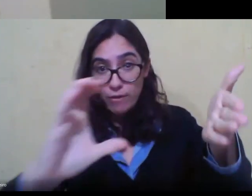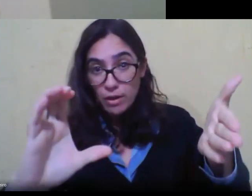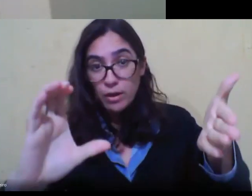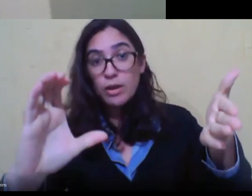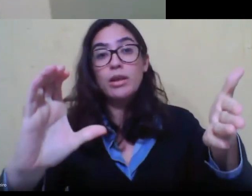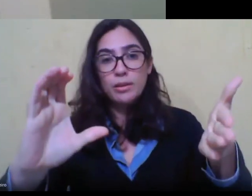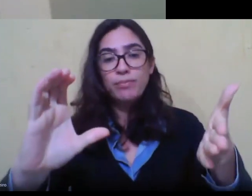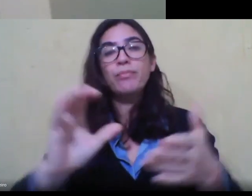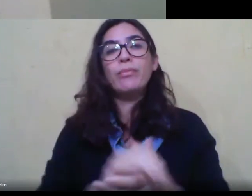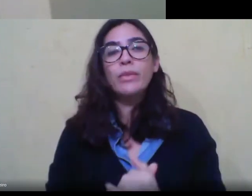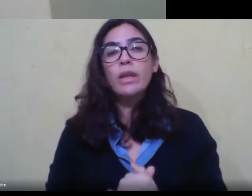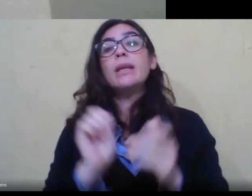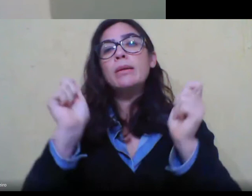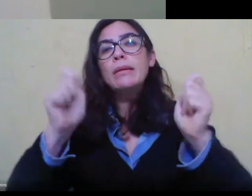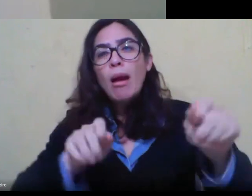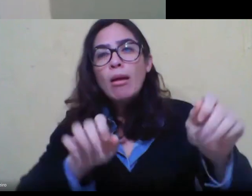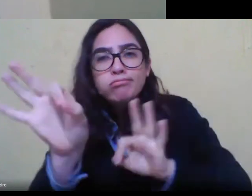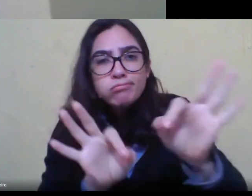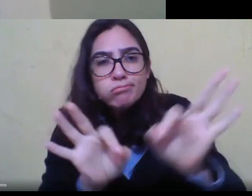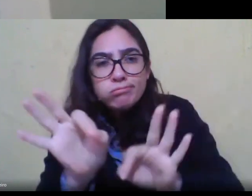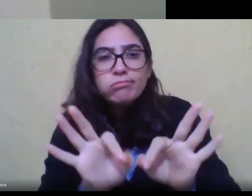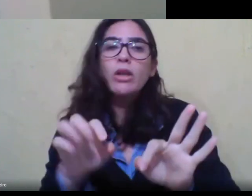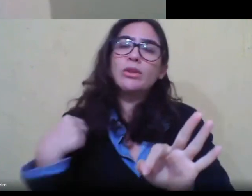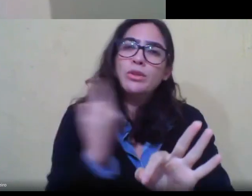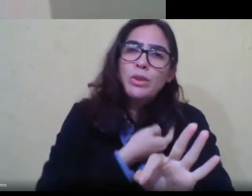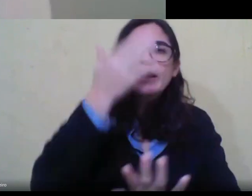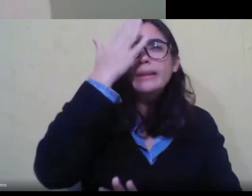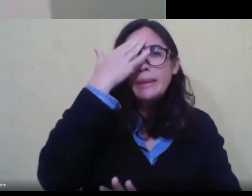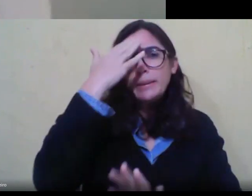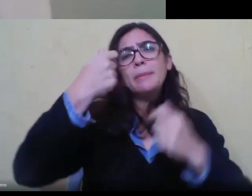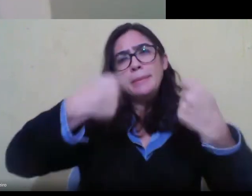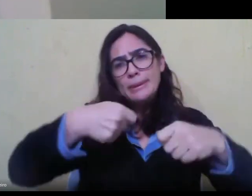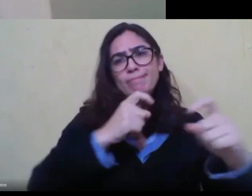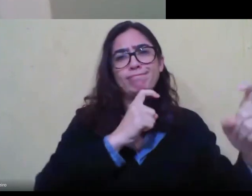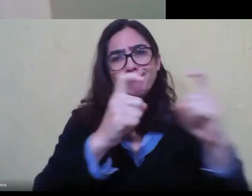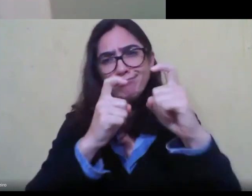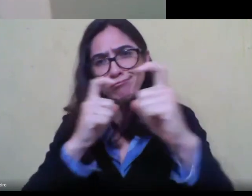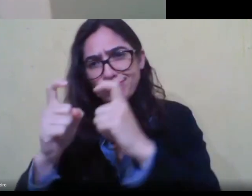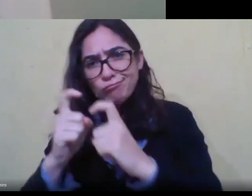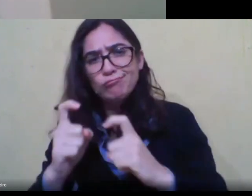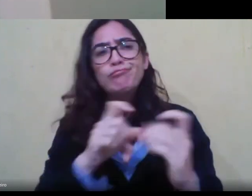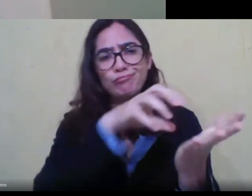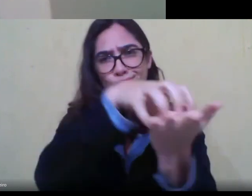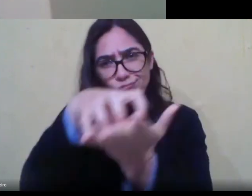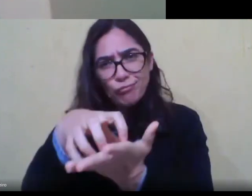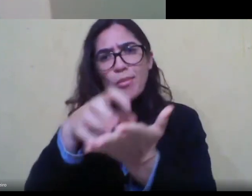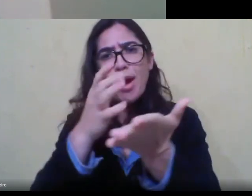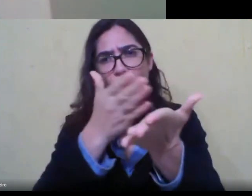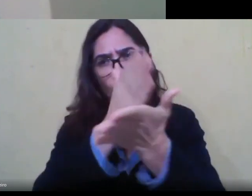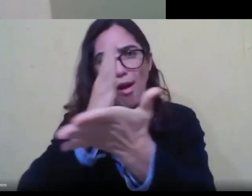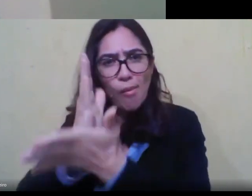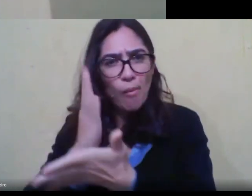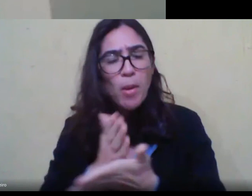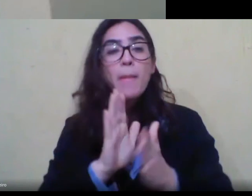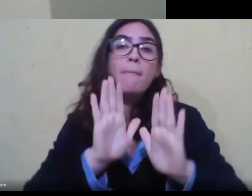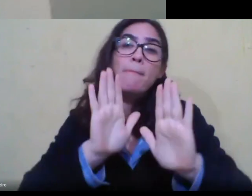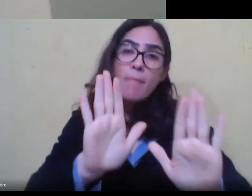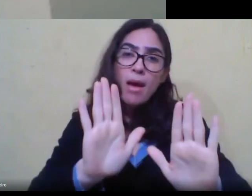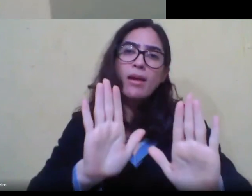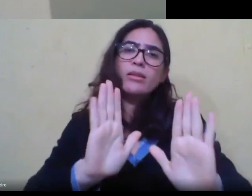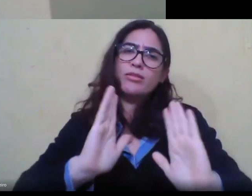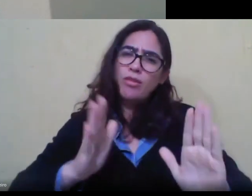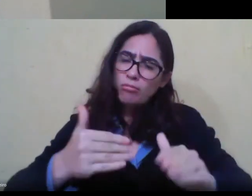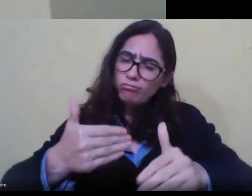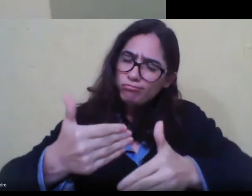visto que a gente tinha um processo todo truncado e feito em fichas de papel. Então, hoje vai estar indo esse comunicado